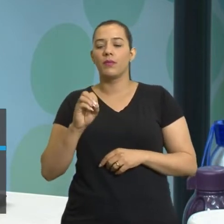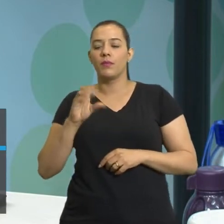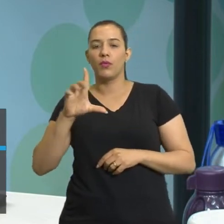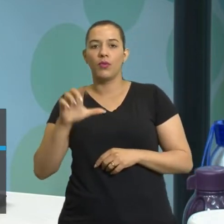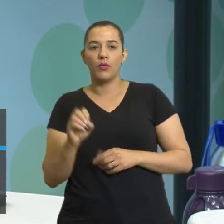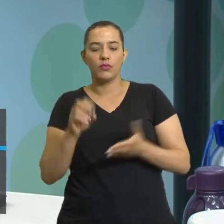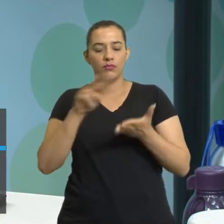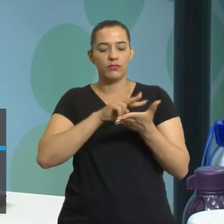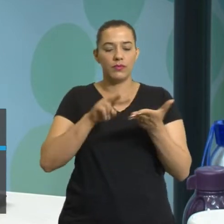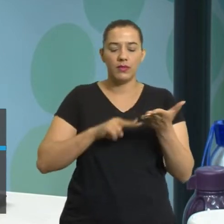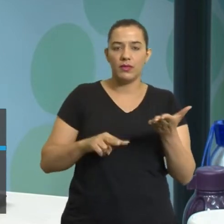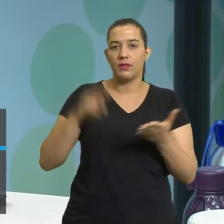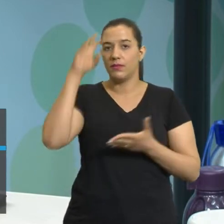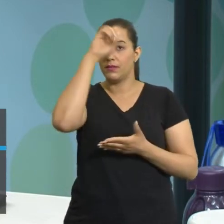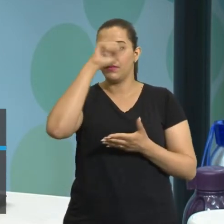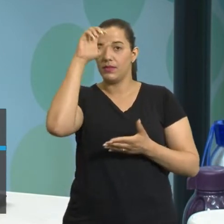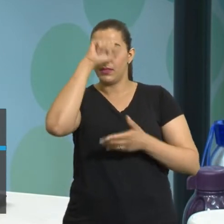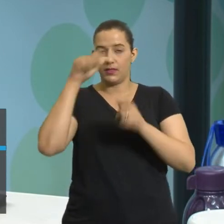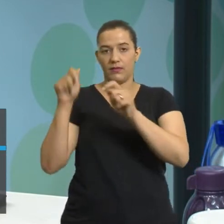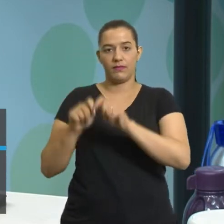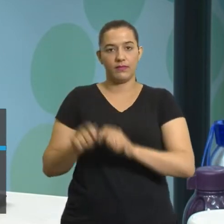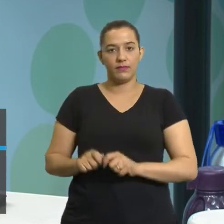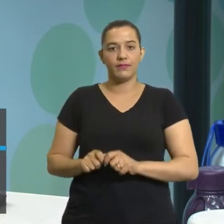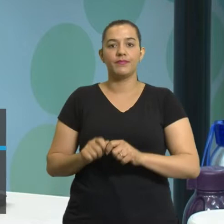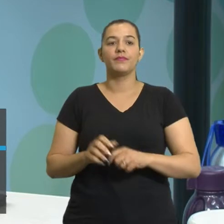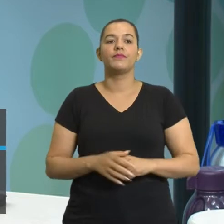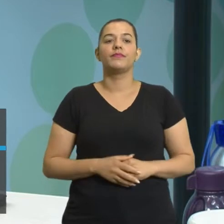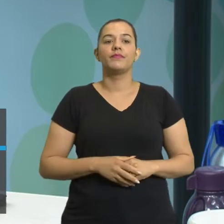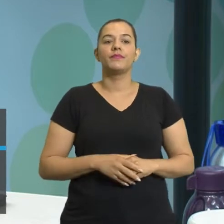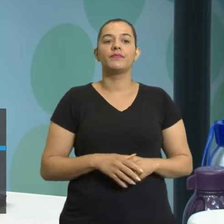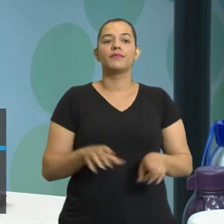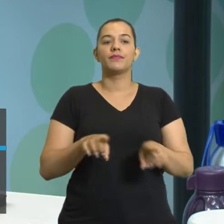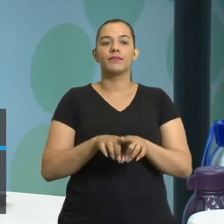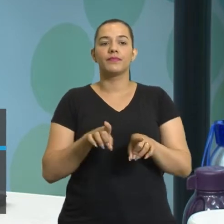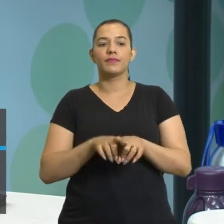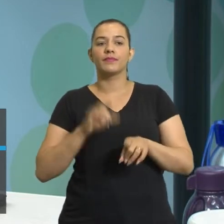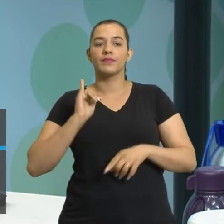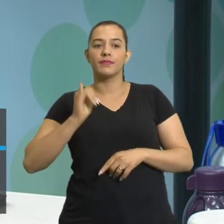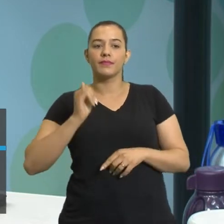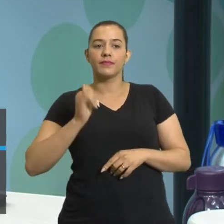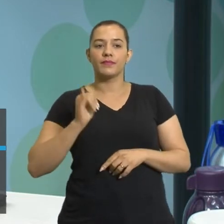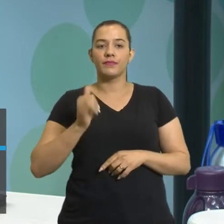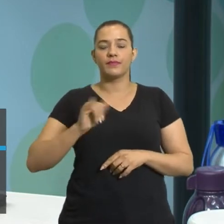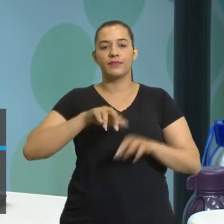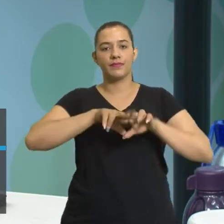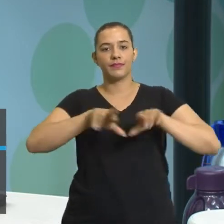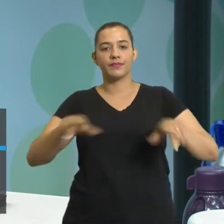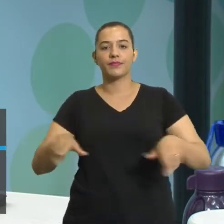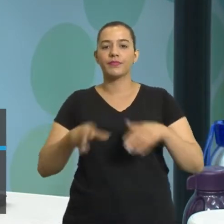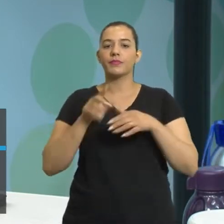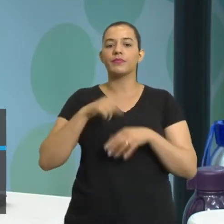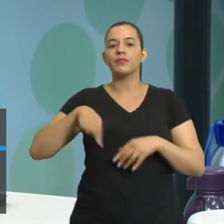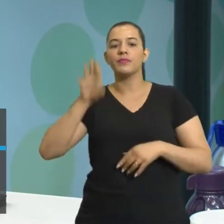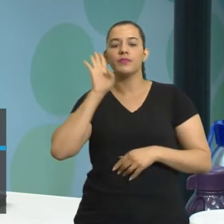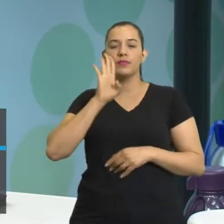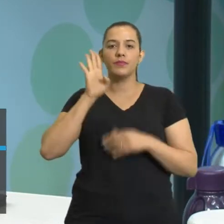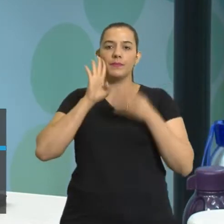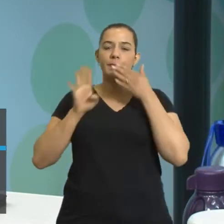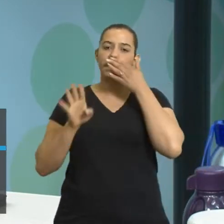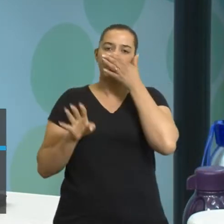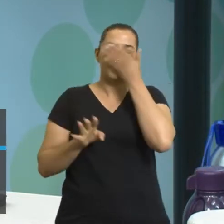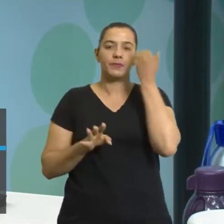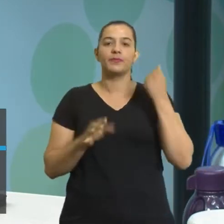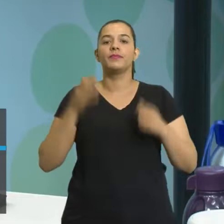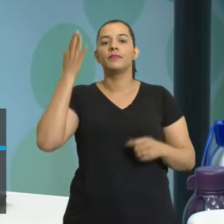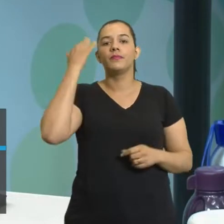fazer, leem contos para se encantarem, exato, para diversão, tudo isso. E a gente